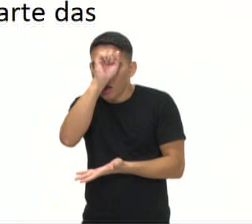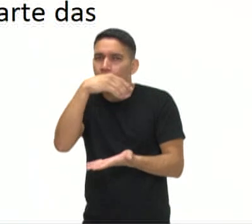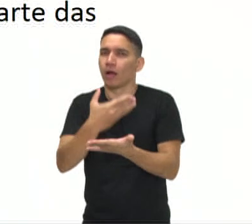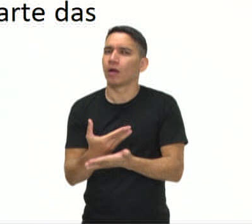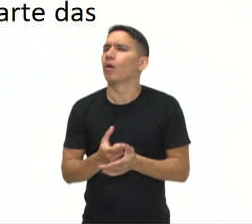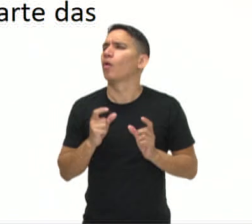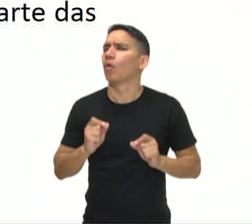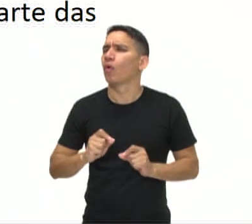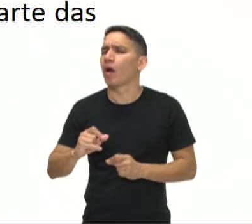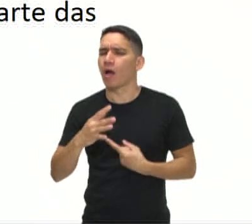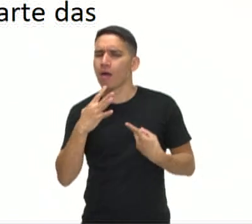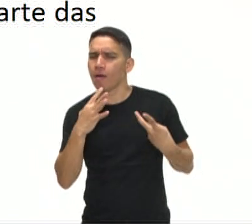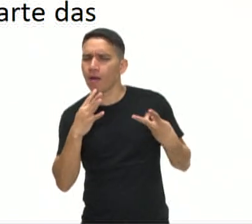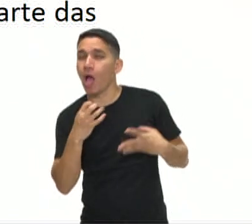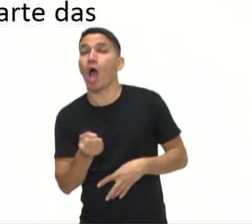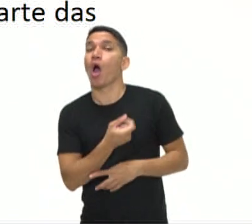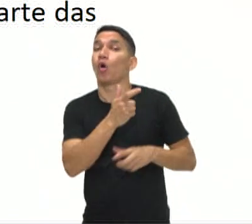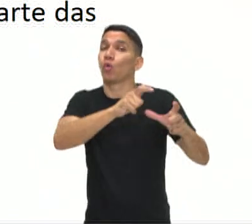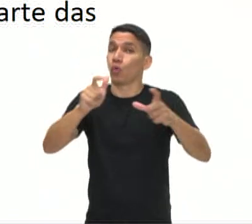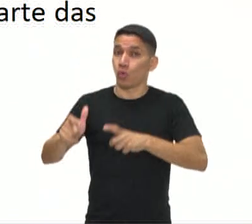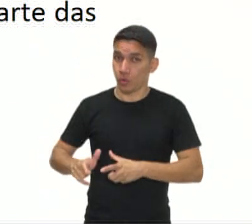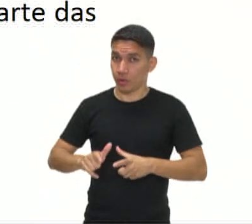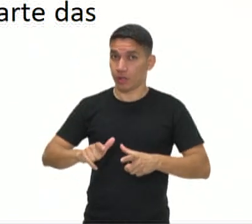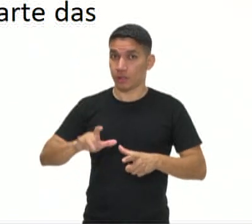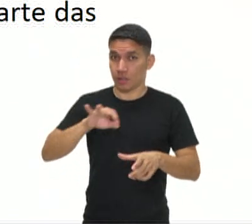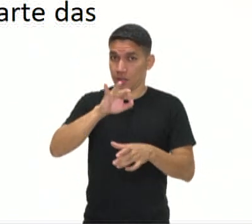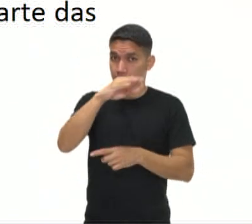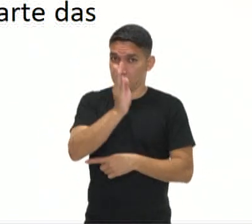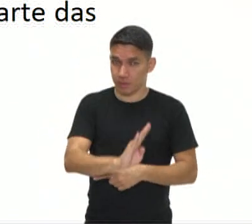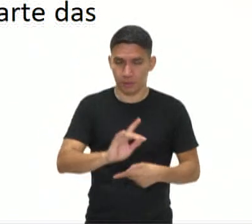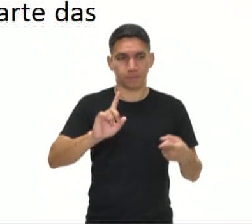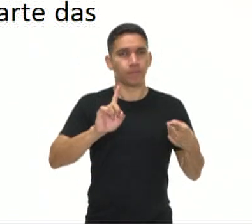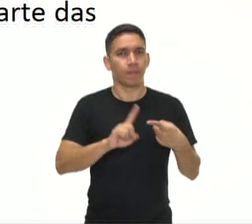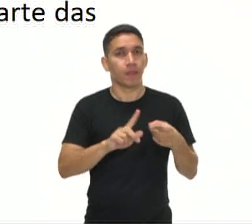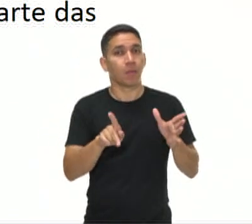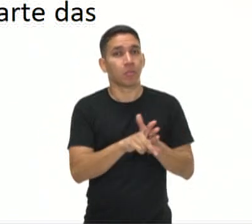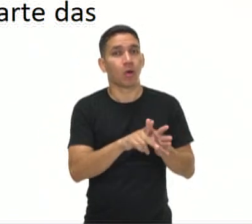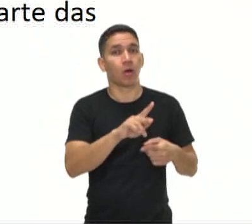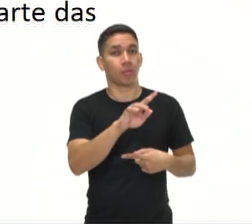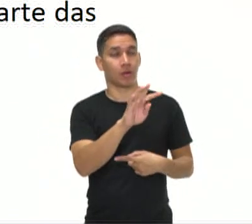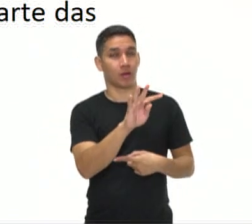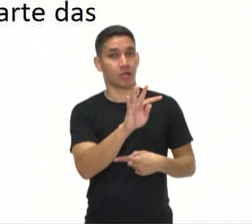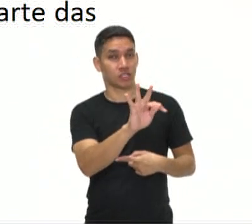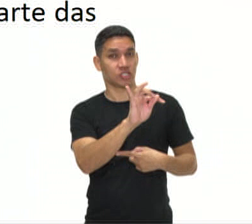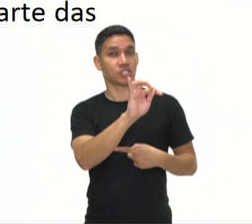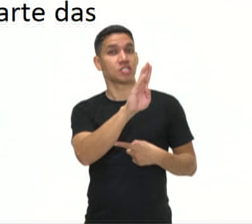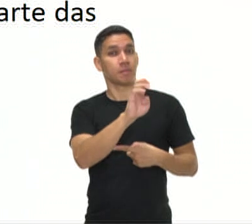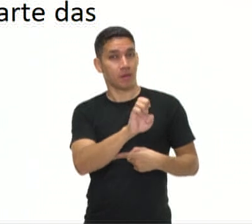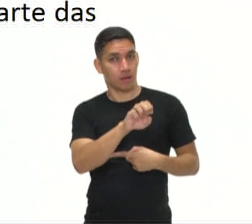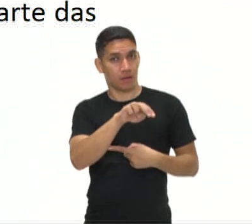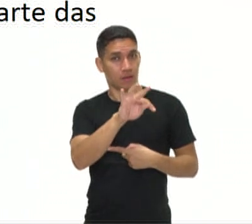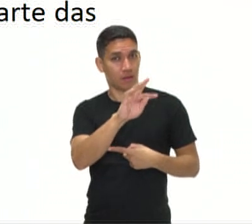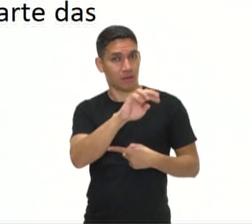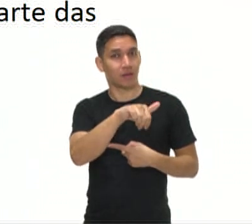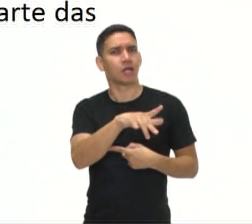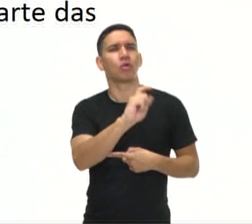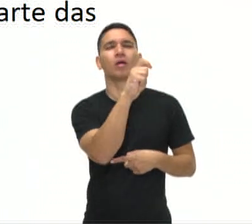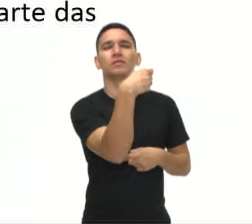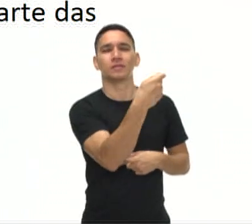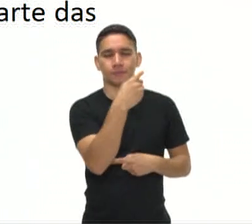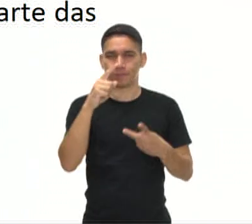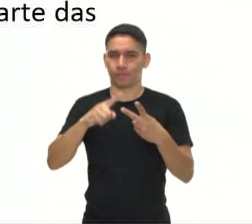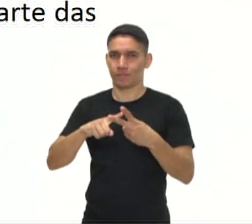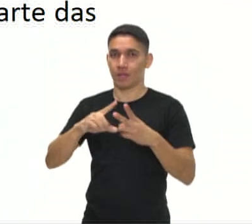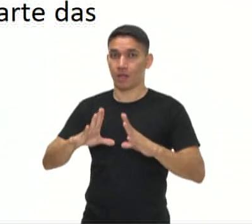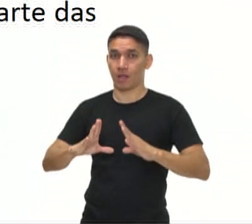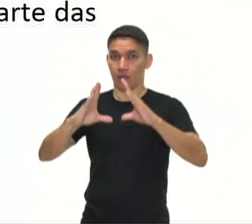conhecemos alguns lugares sagrados brasileiros, como o Templo Budista Tibetano de Três Coroas, na Serra Gaúcha, a Igreja de São Francisco de Assis,